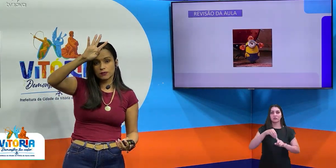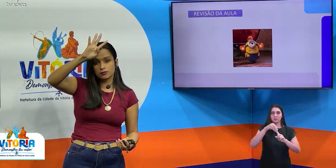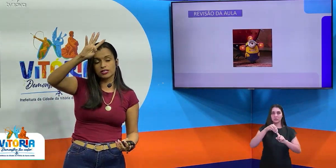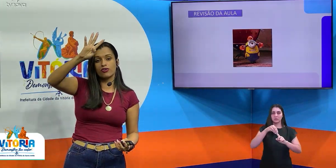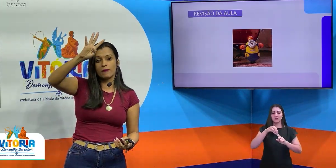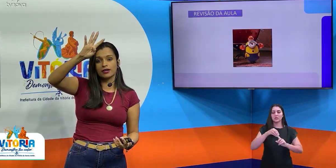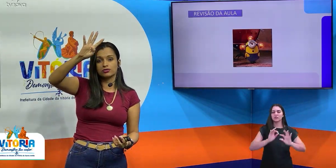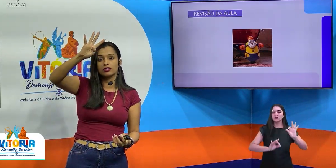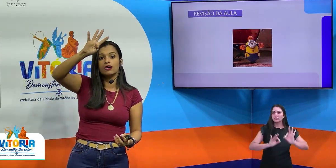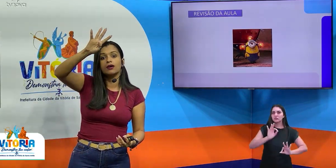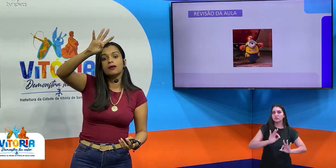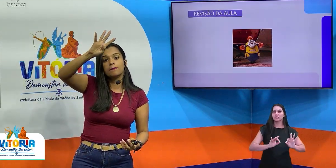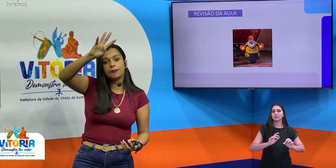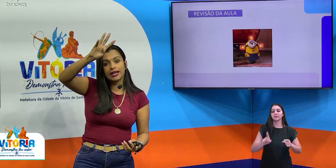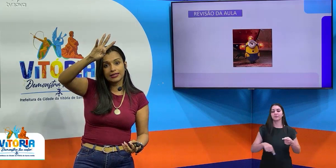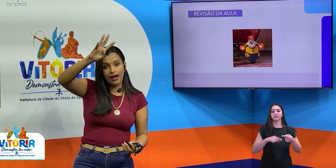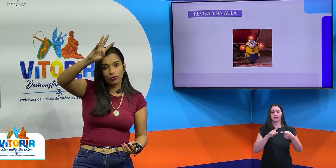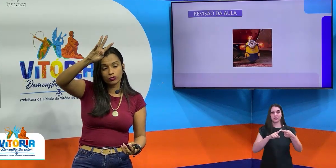formatos.